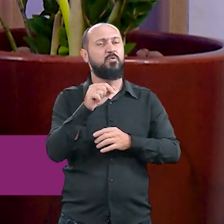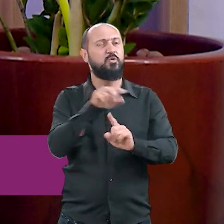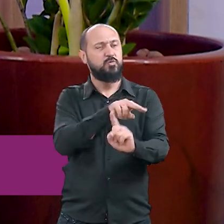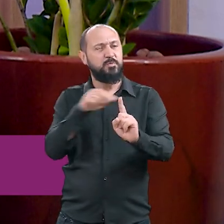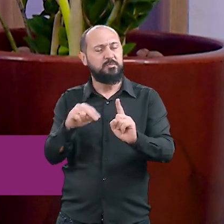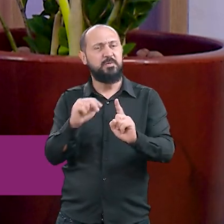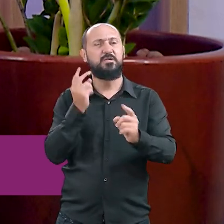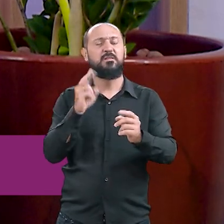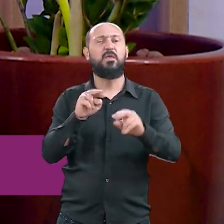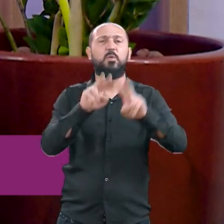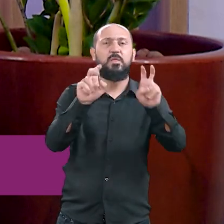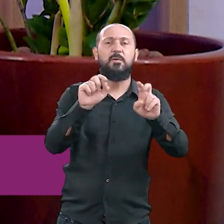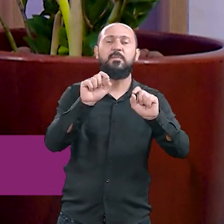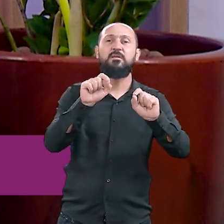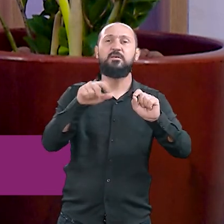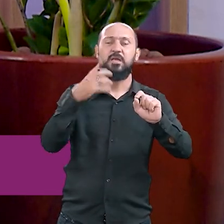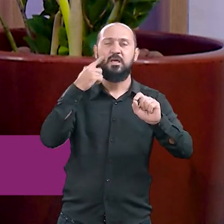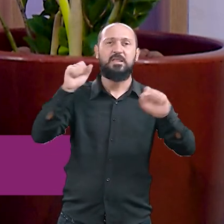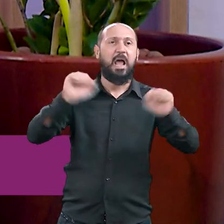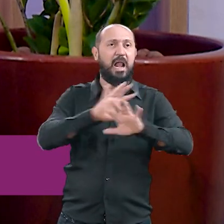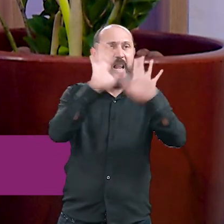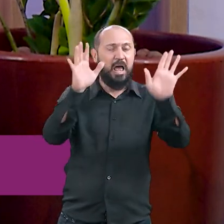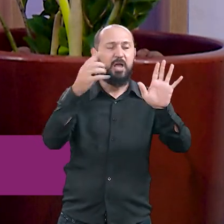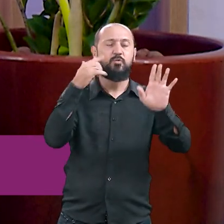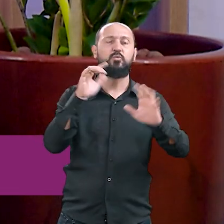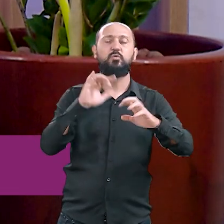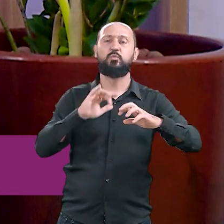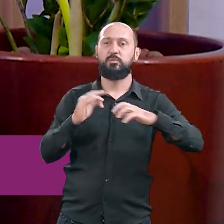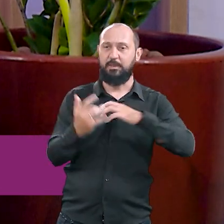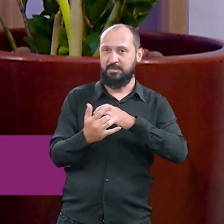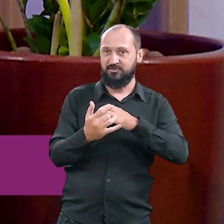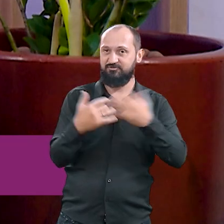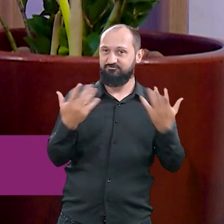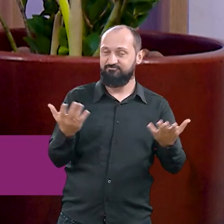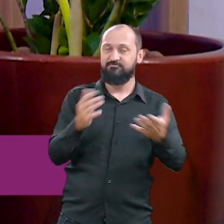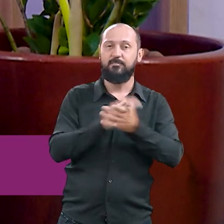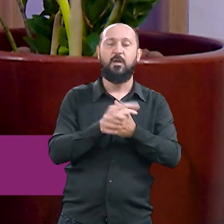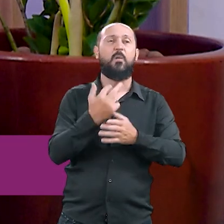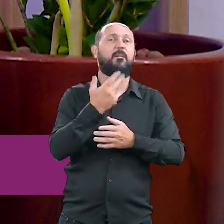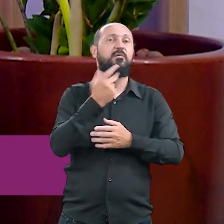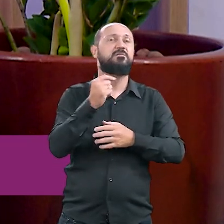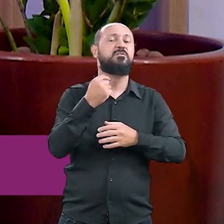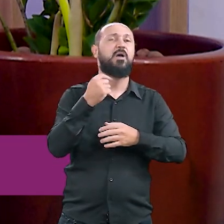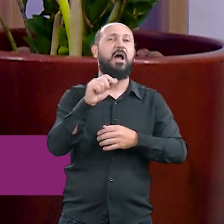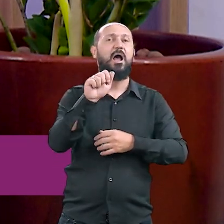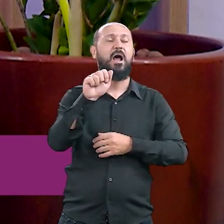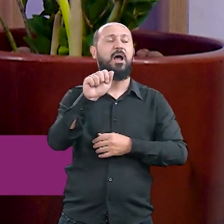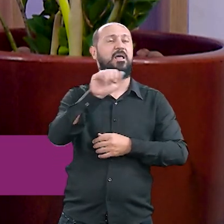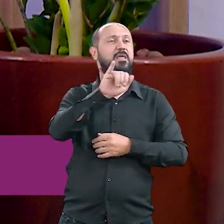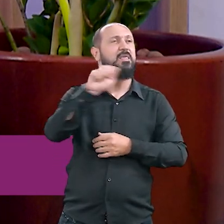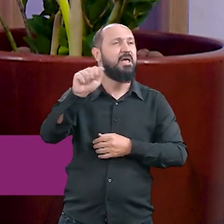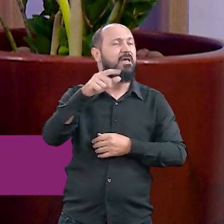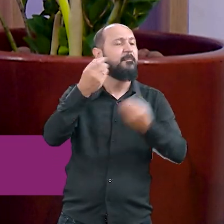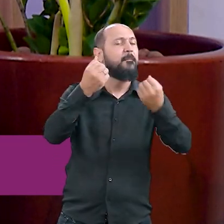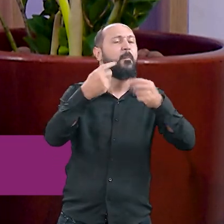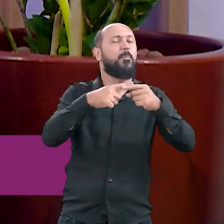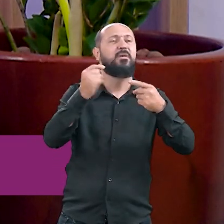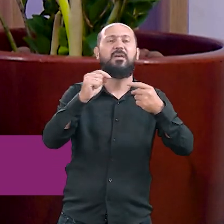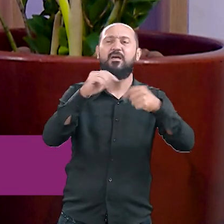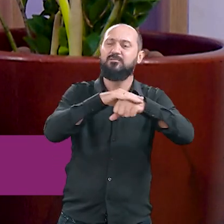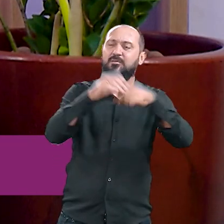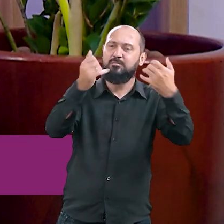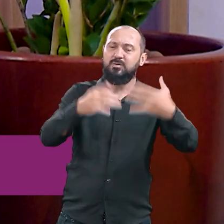assunto para a gente. Seja muito bem-vindo, obrigada. Obrigado pelo convite, Lívia. É um prazer estar aqui podendo falar desse assunto que, como você disse, né, tá na boca de todo mundo,